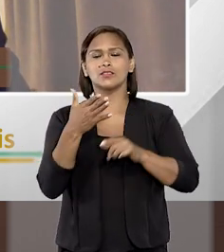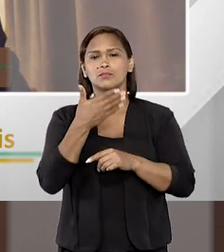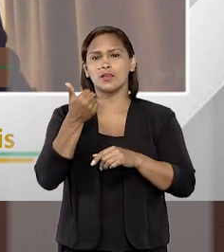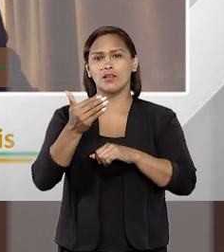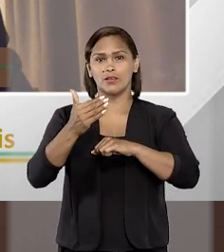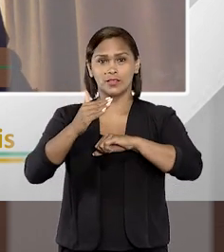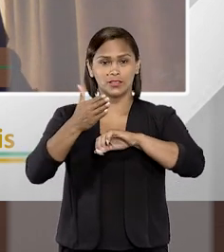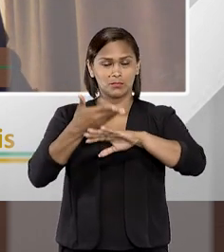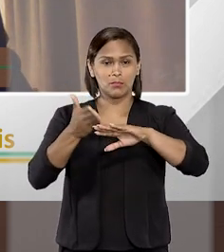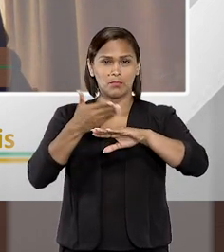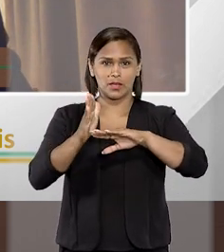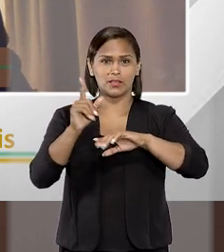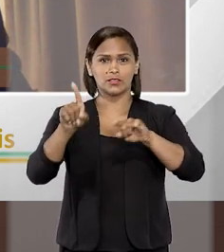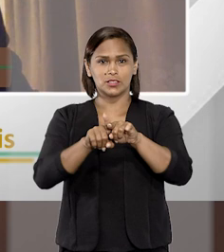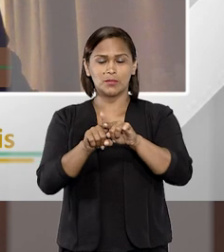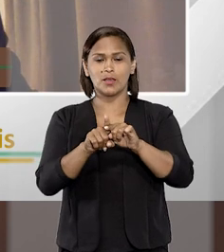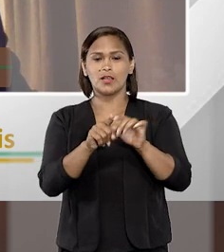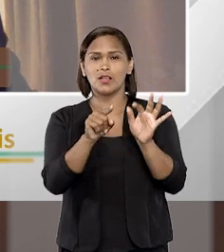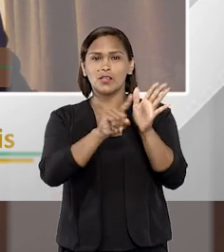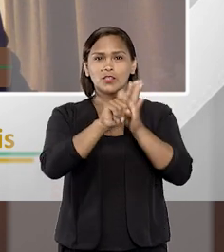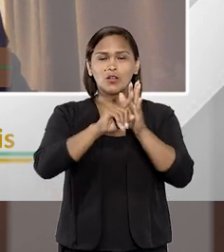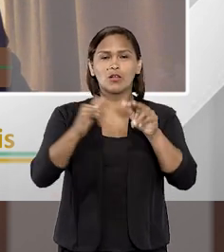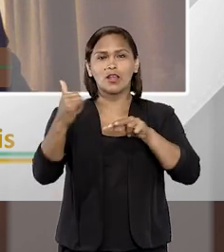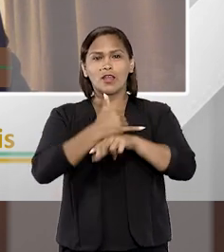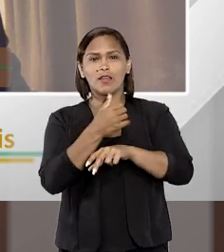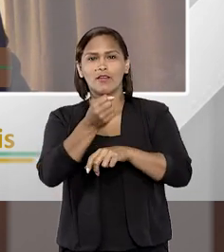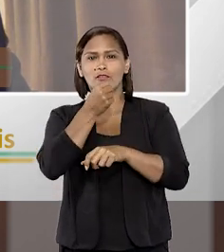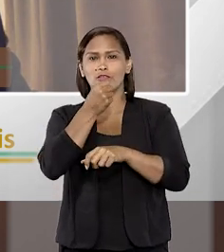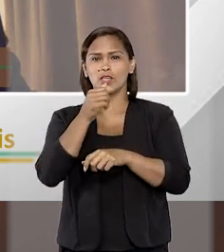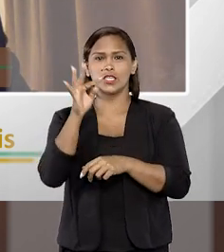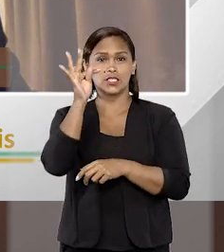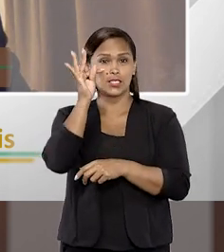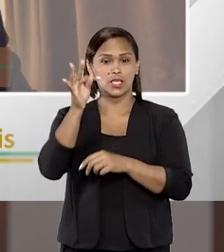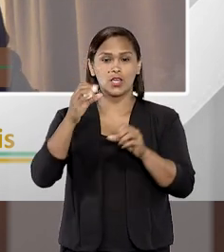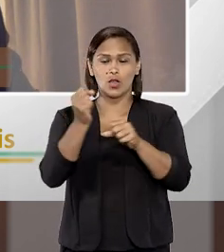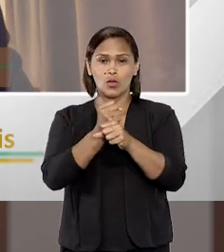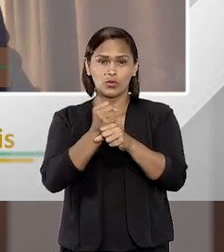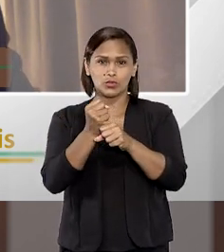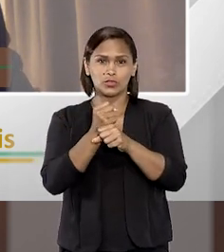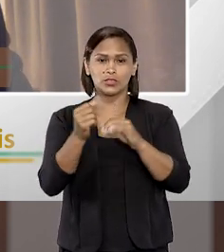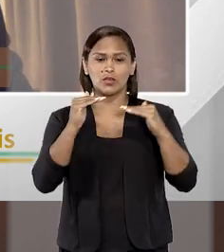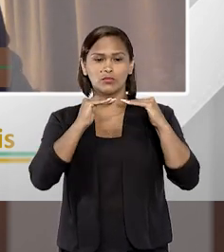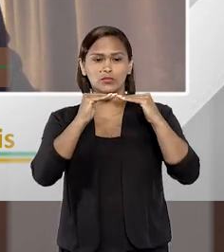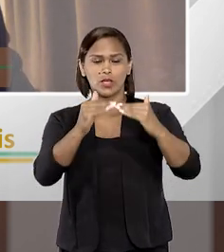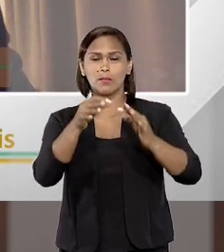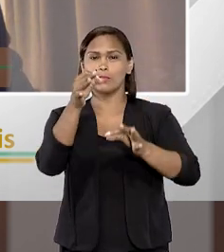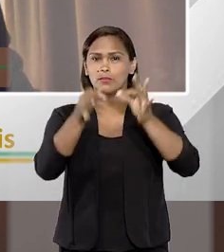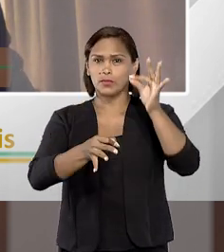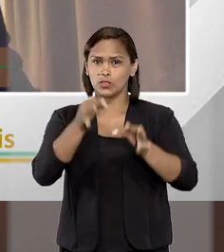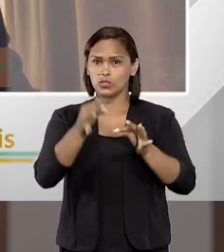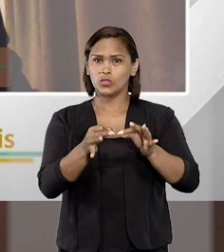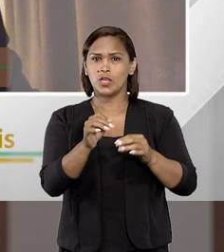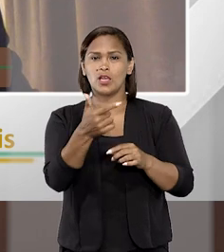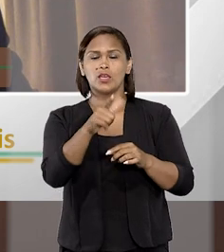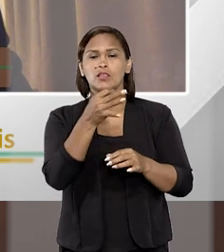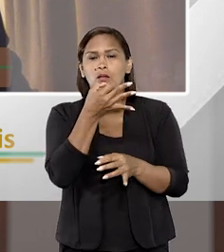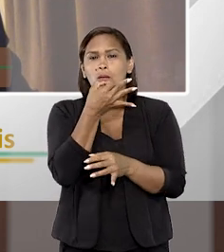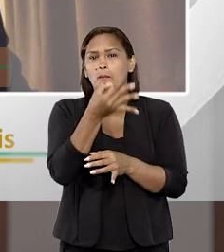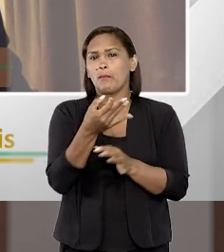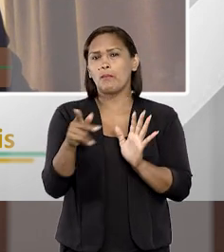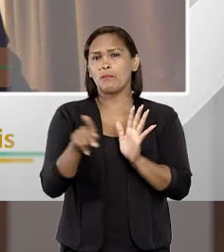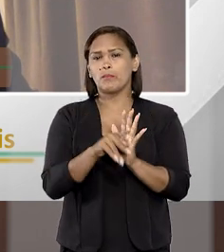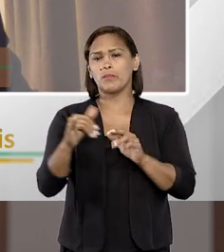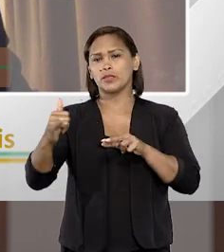melhores práticas da realização da entrevista de uma maneira adequada da construção alinhamento justo e não sugestão